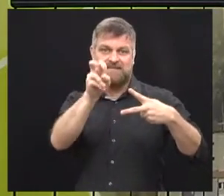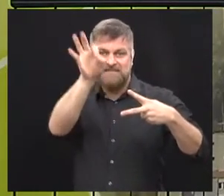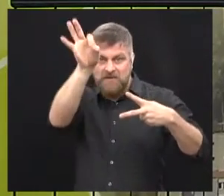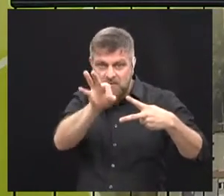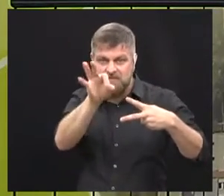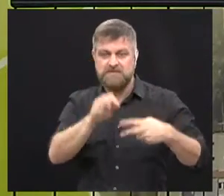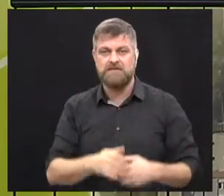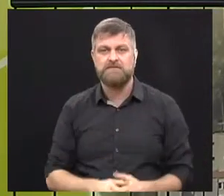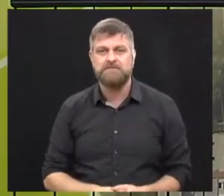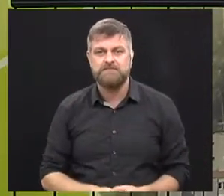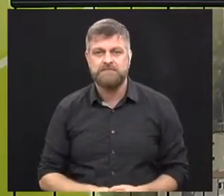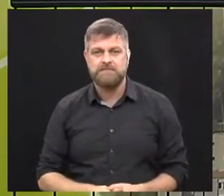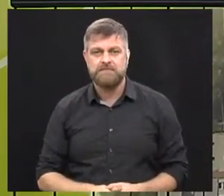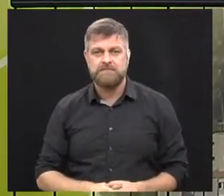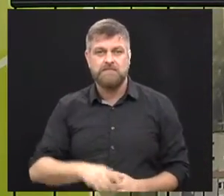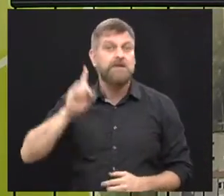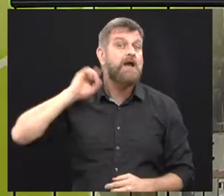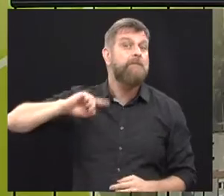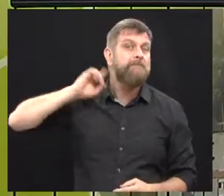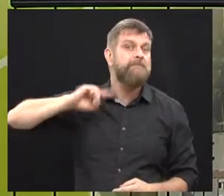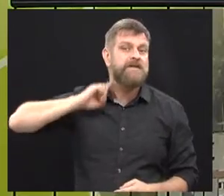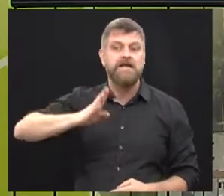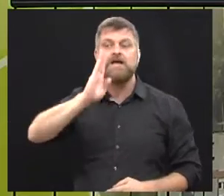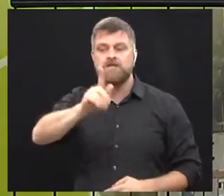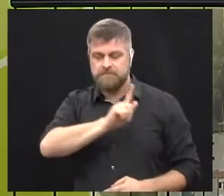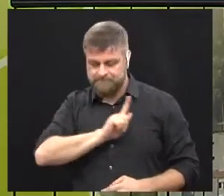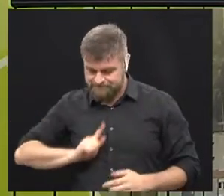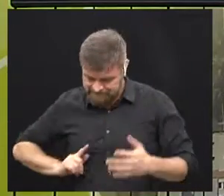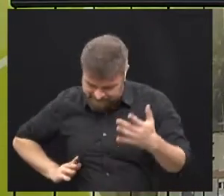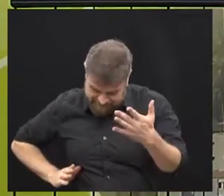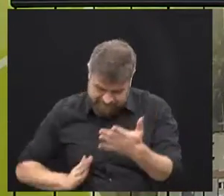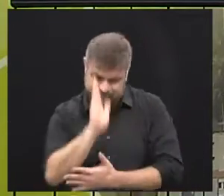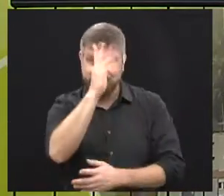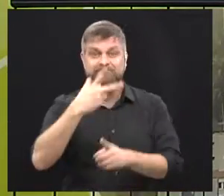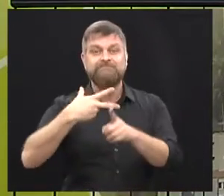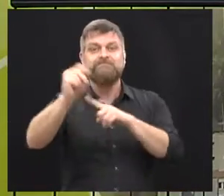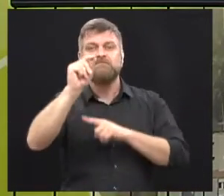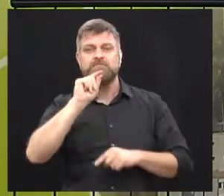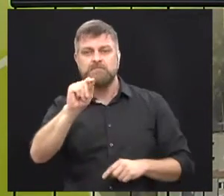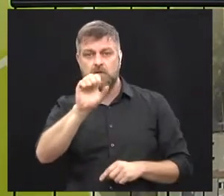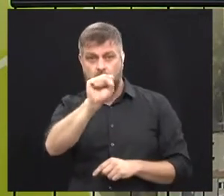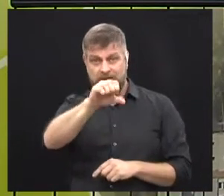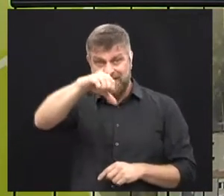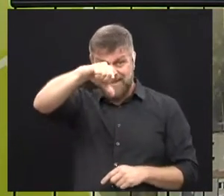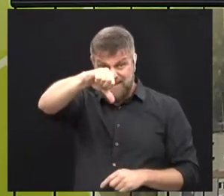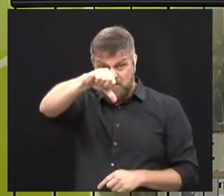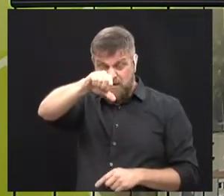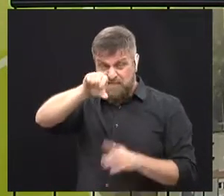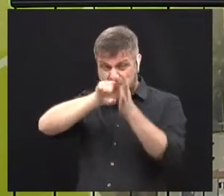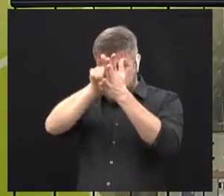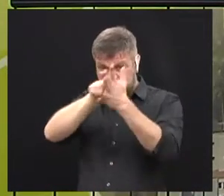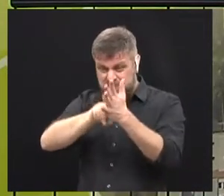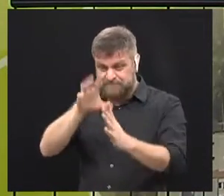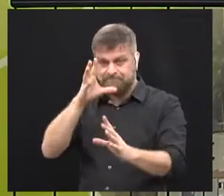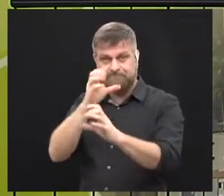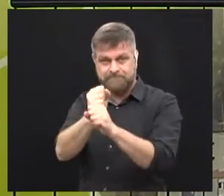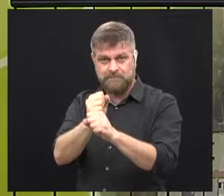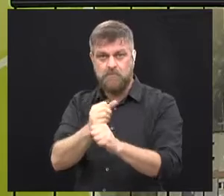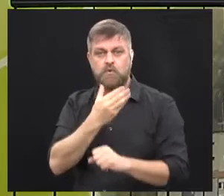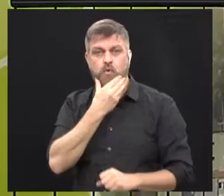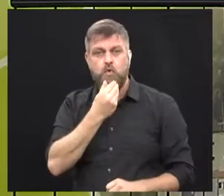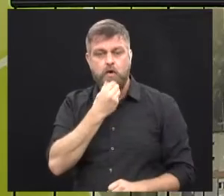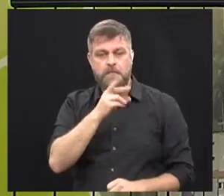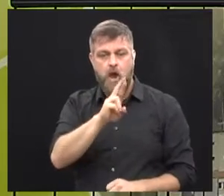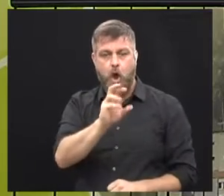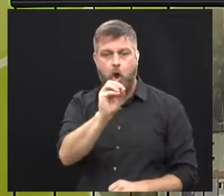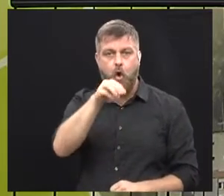52,35% dos votos. Minas Gerais, hein? Já temos governador eleito. Com 89% das urnas apuradas, o Romeu